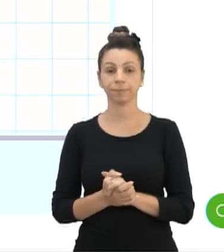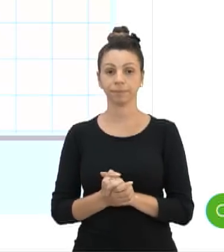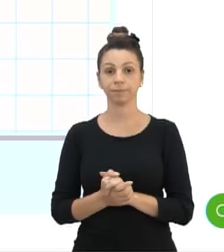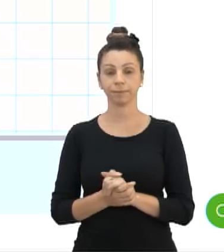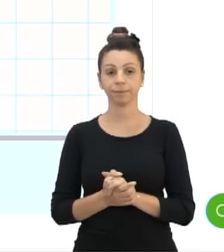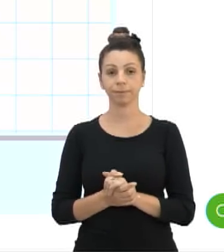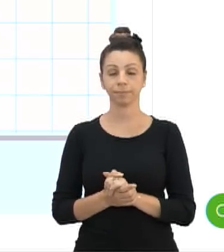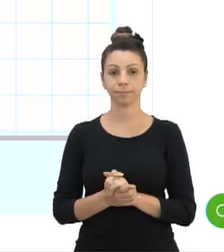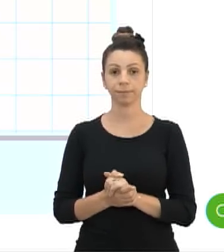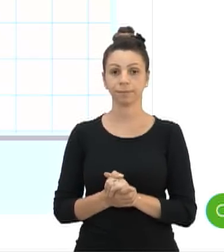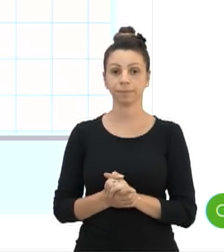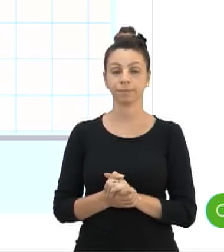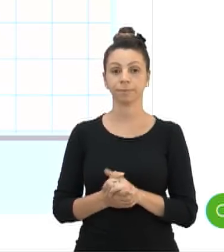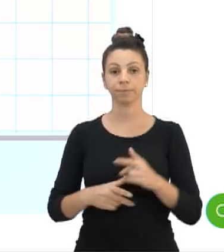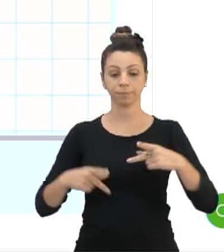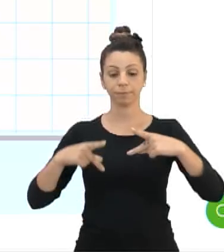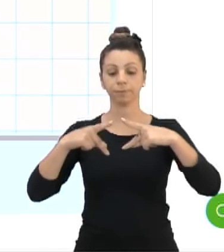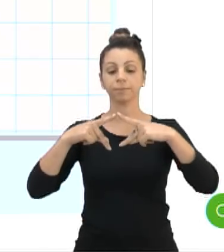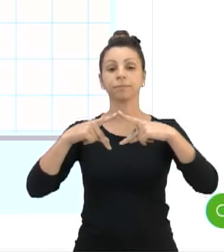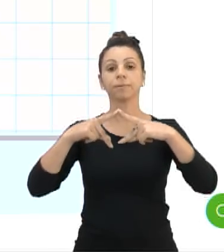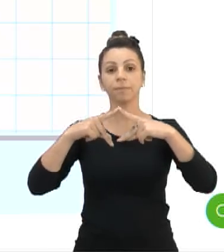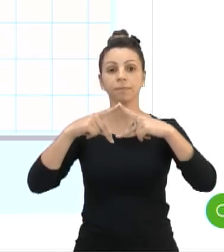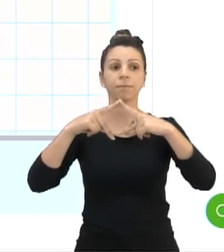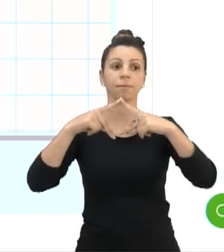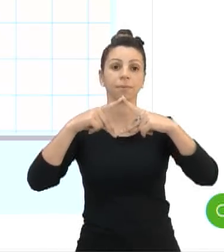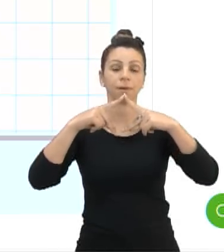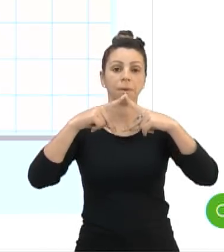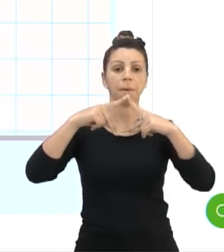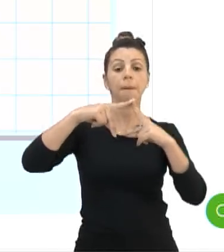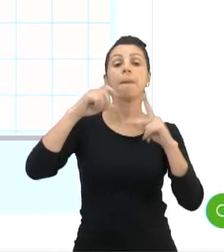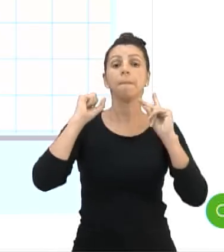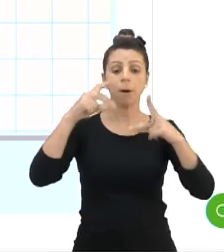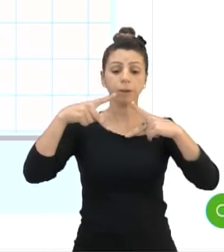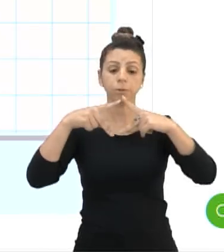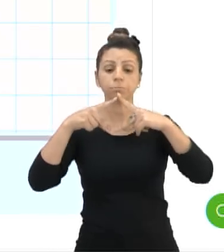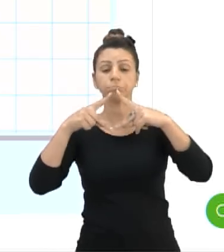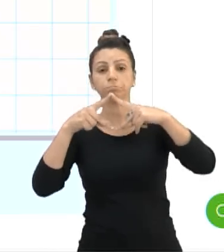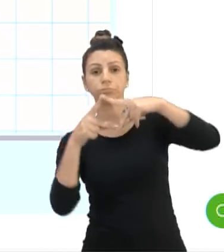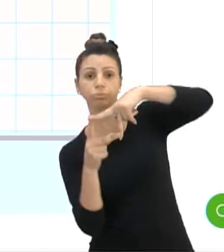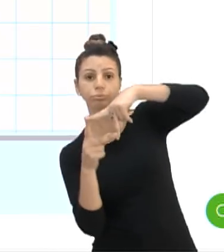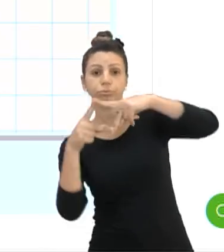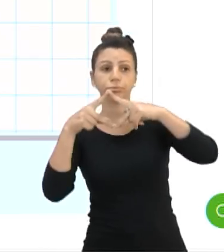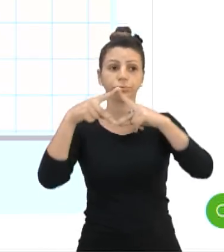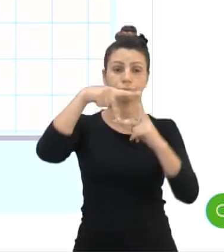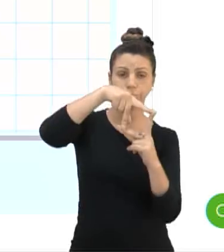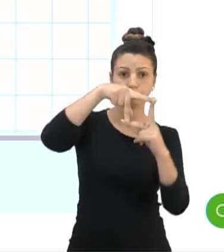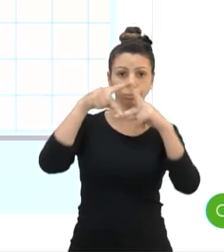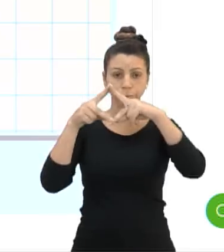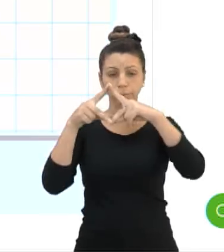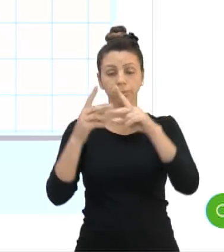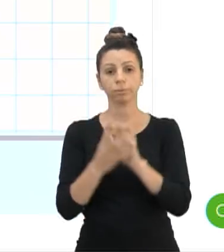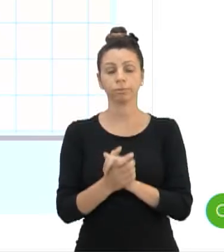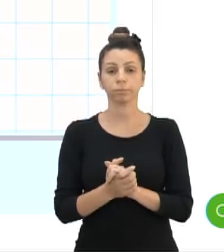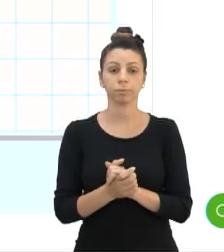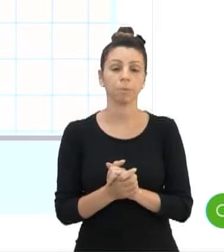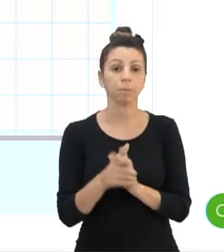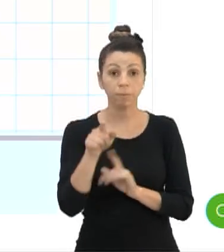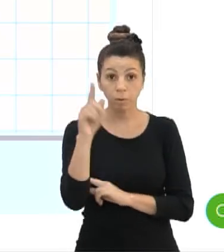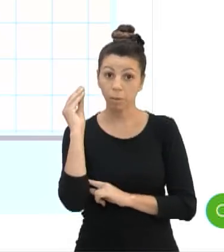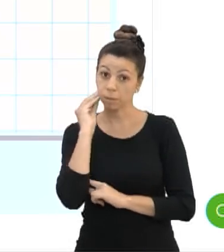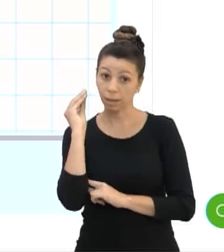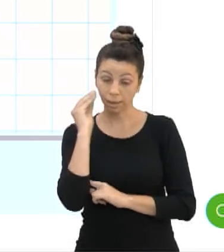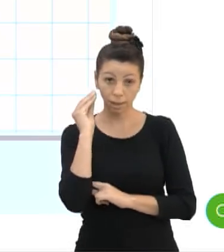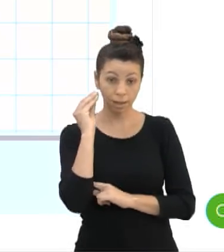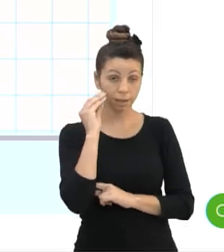gerada. Podem trabalhar com ela, podem posicionar ela, como facilitar para vocês. Eu vou deixar para vocês fazerem o resto dos